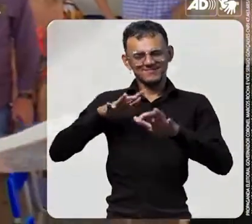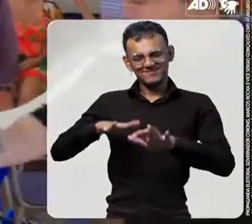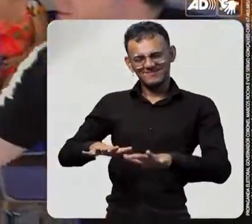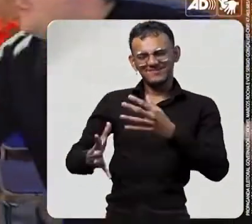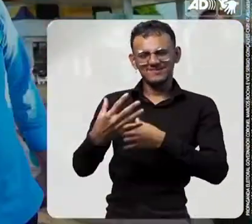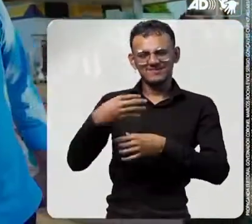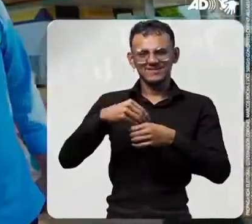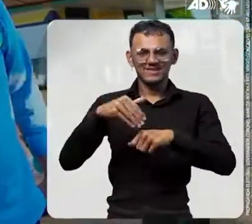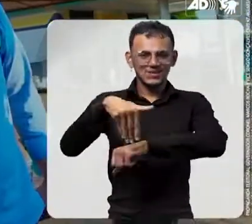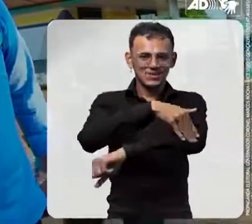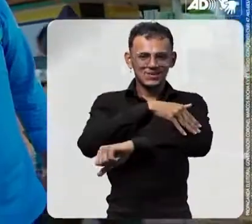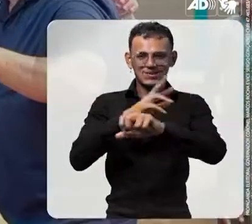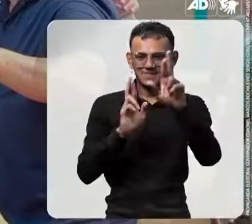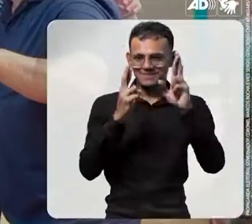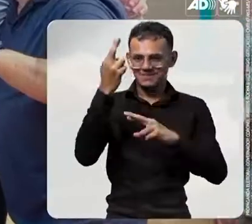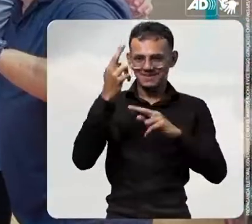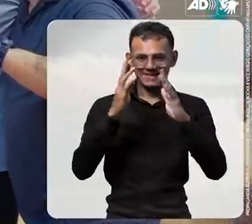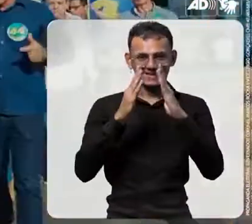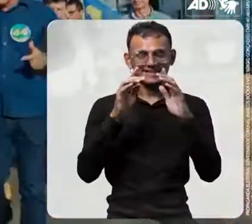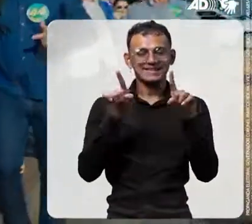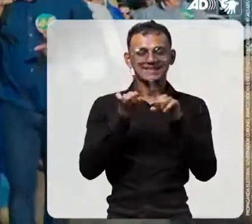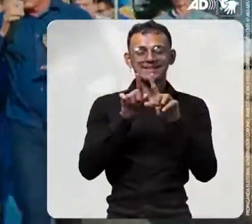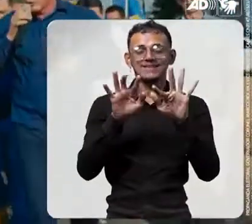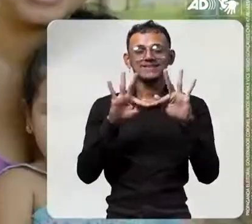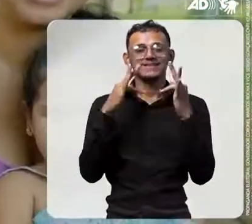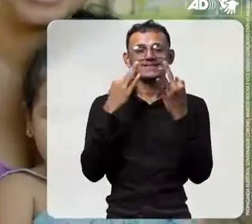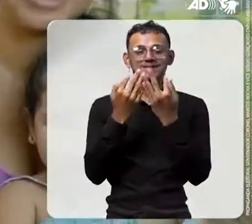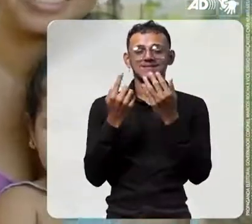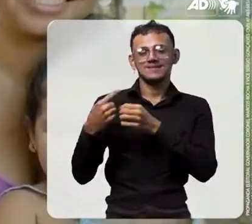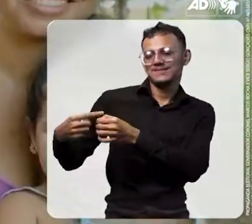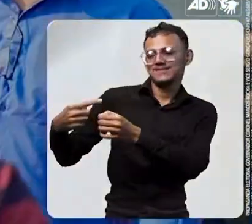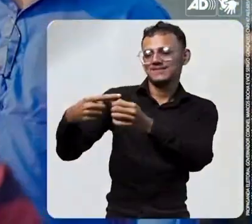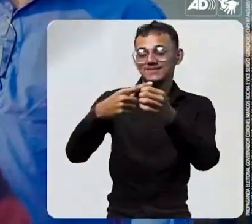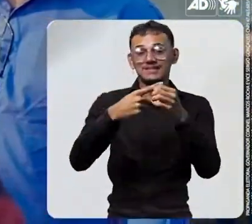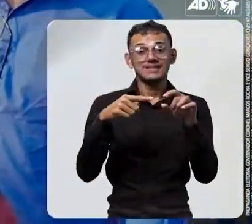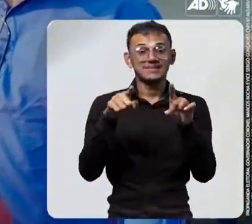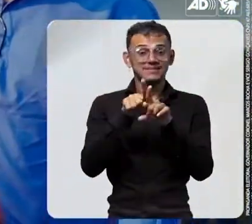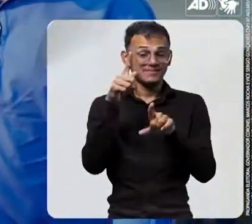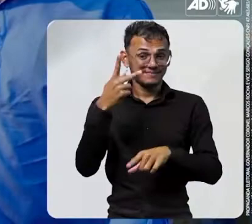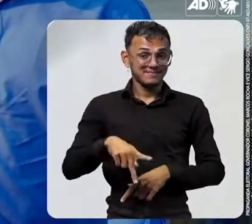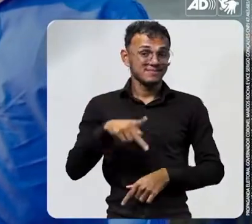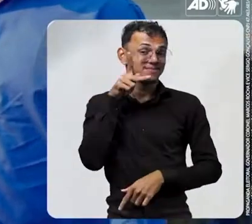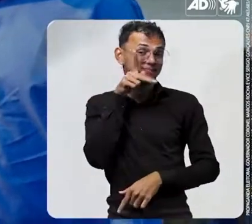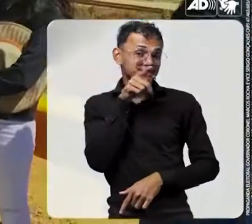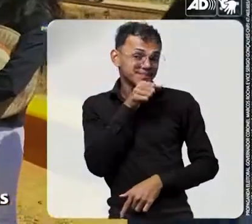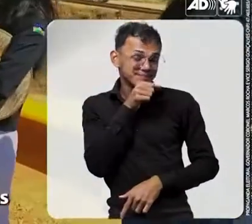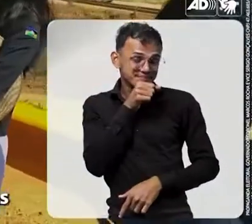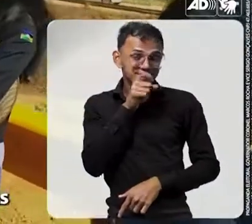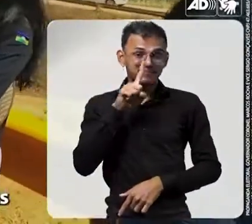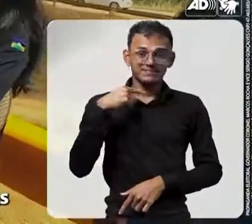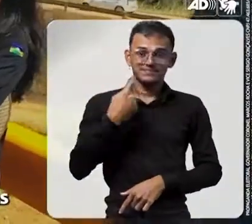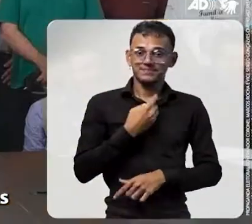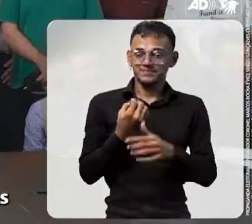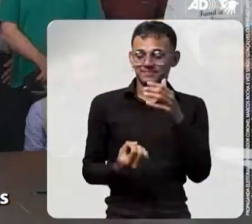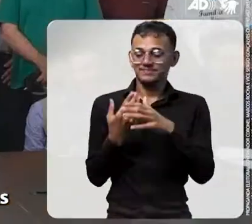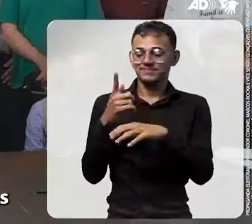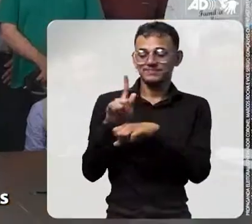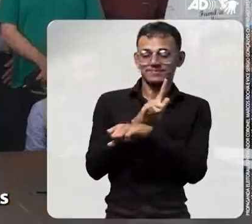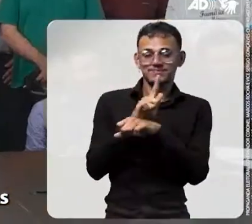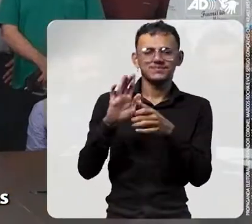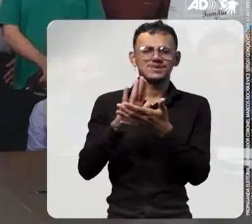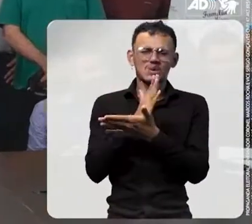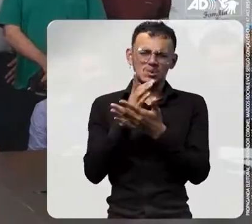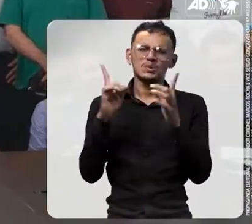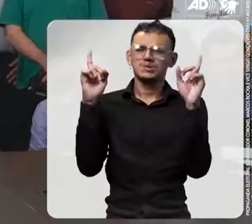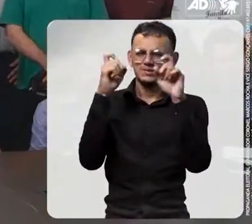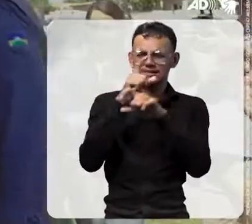as praças, as casas e as famílias do interior e da capital. Fizemos uma gestão que, diante das dificuldades